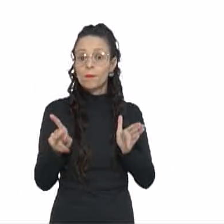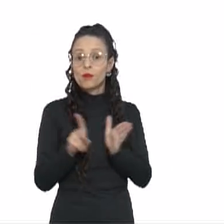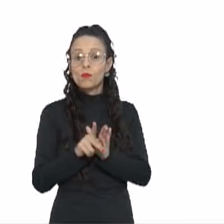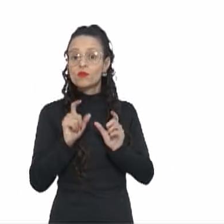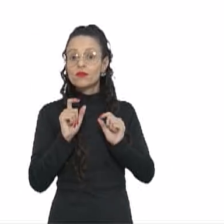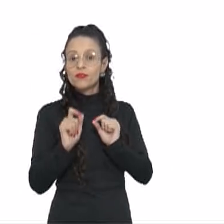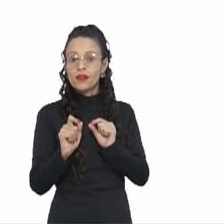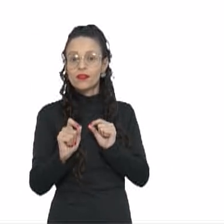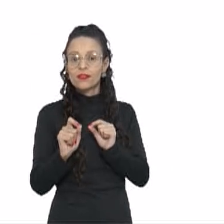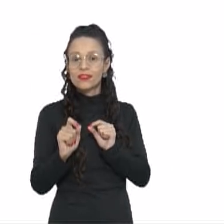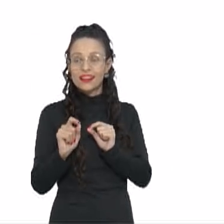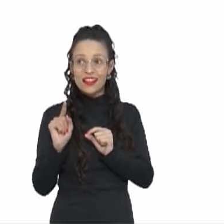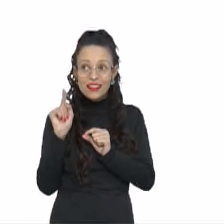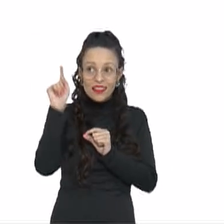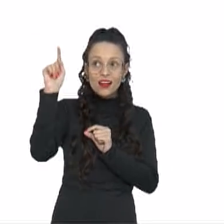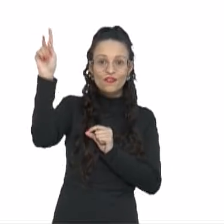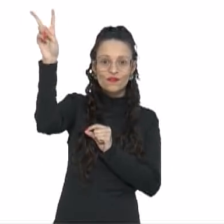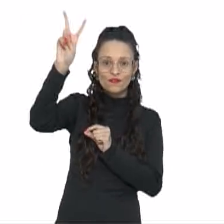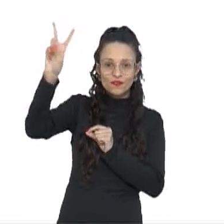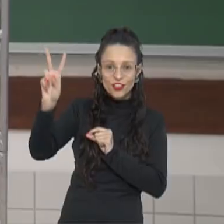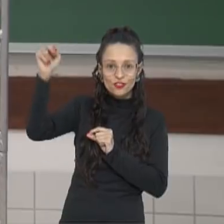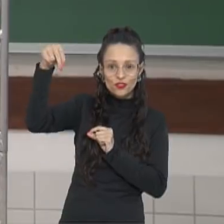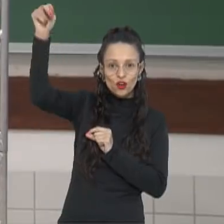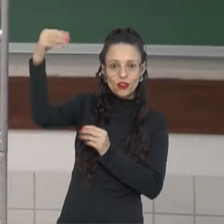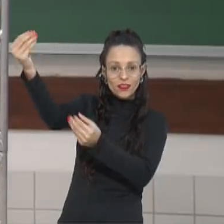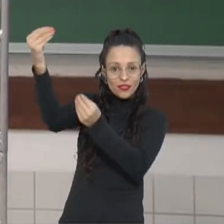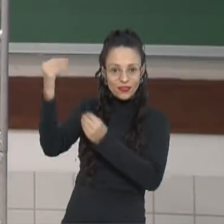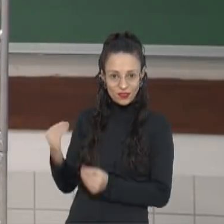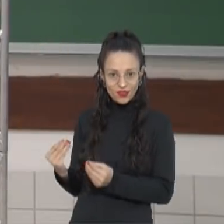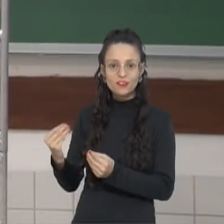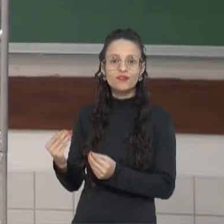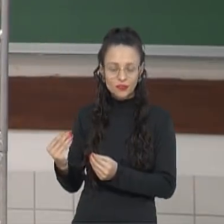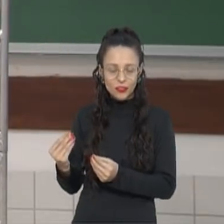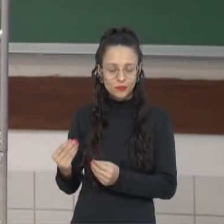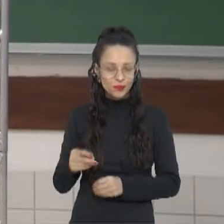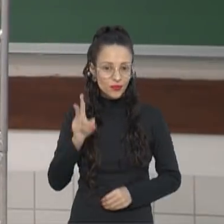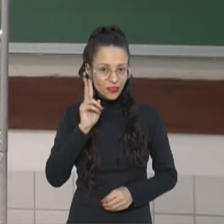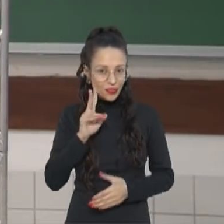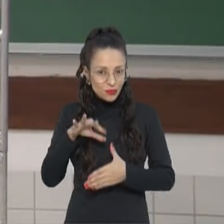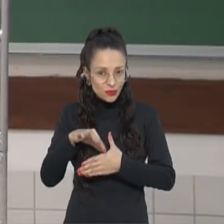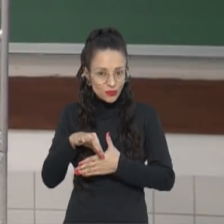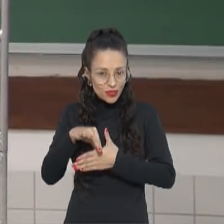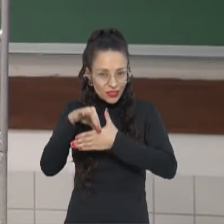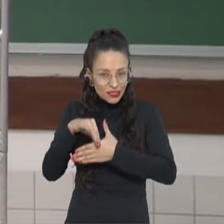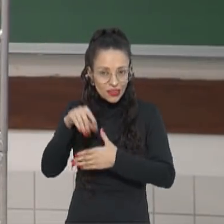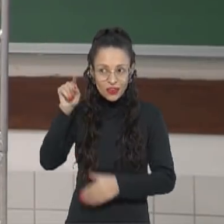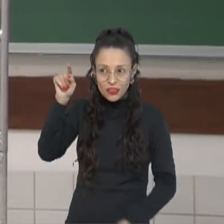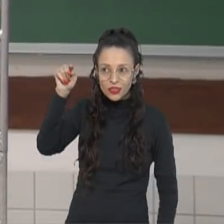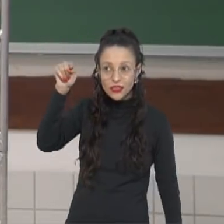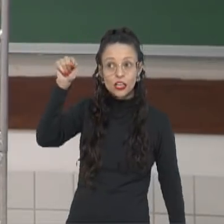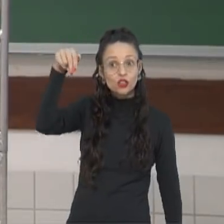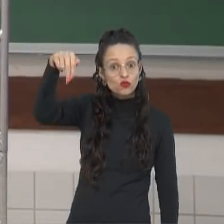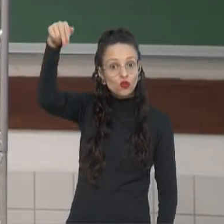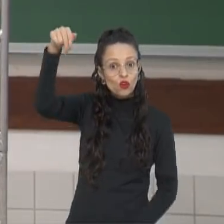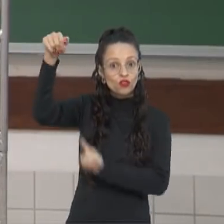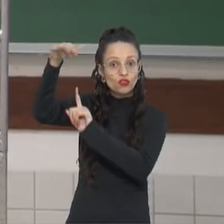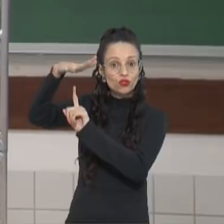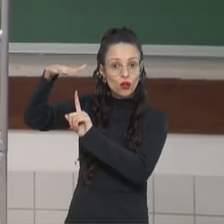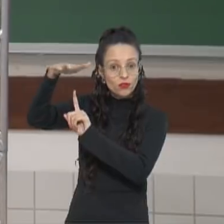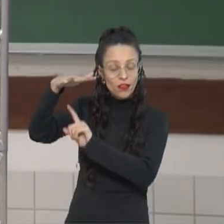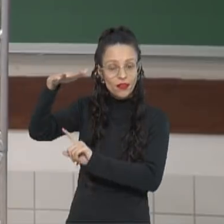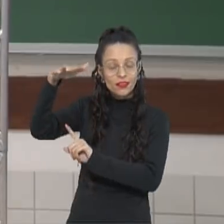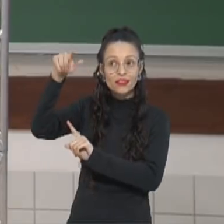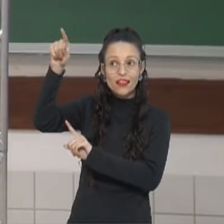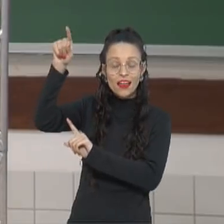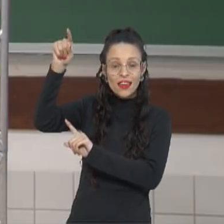pelo Vietnã do Norte, liderado pelo Ho Chi Minh. Lembra, o Vietnã do Norte socialista ajudou